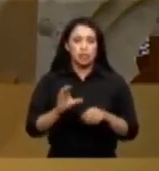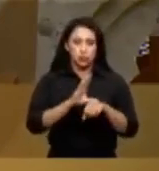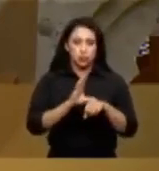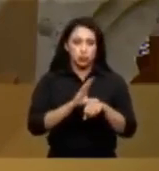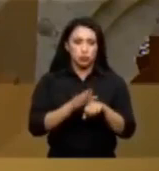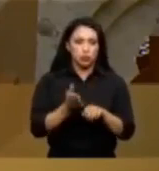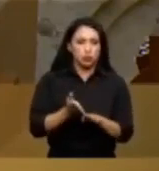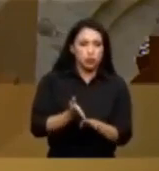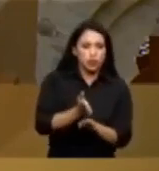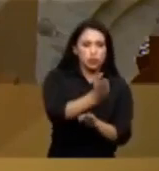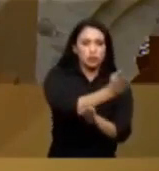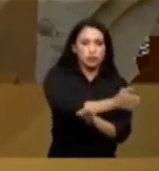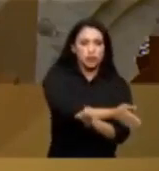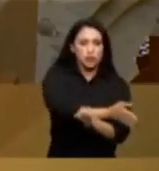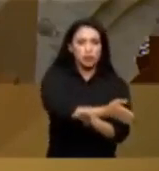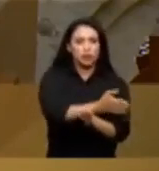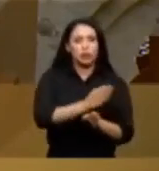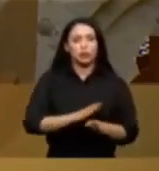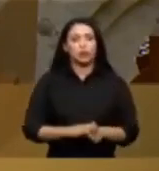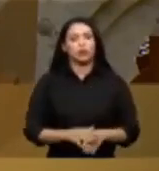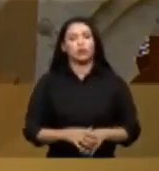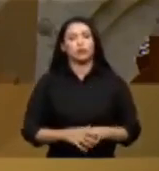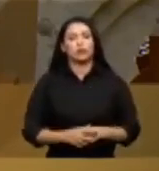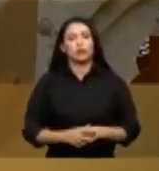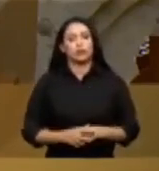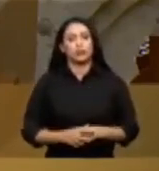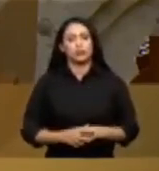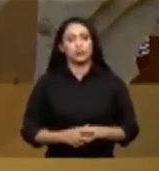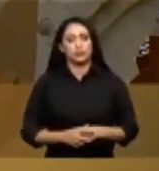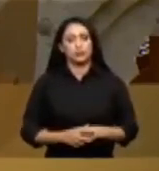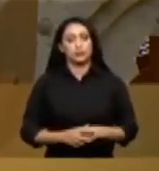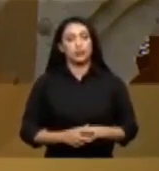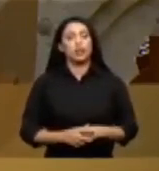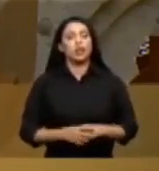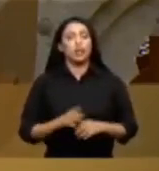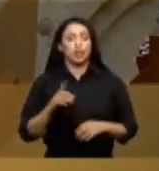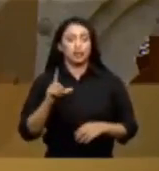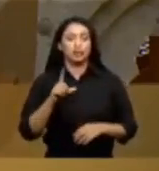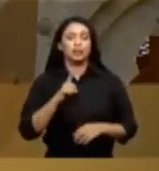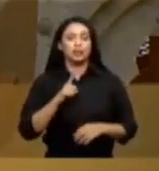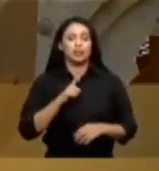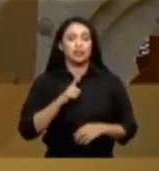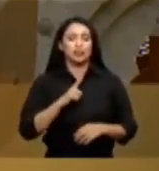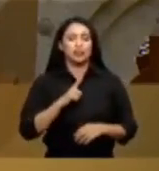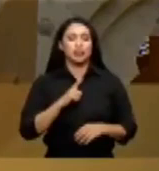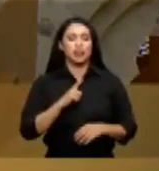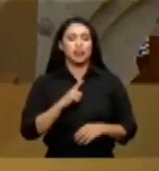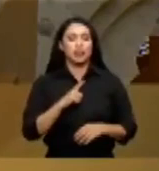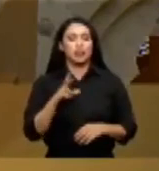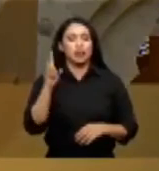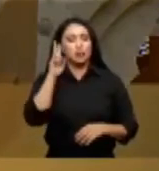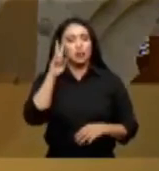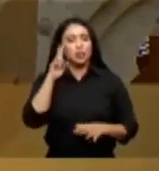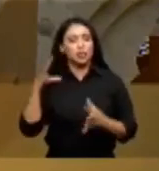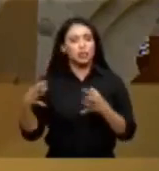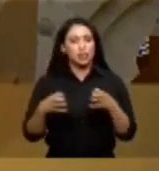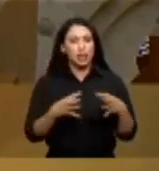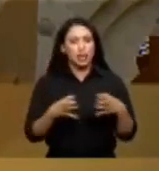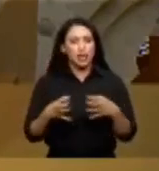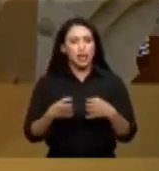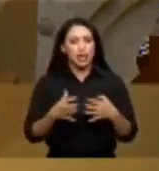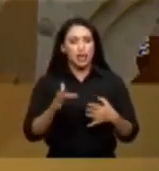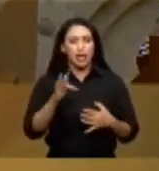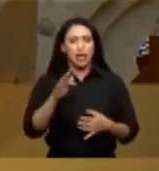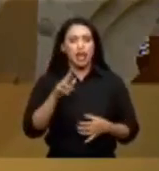constituições impregnadas dos ventos ainda da Guerra Fria. Foi imprescindível a contribuição de